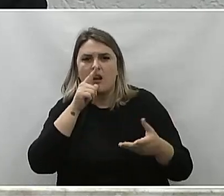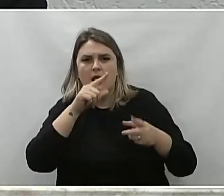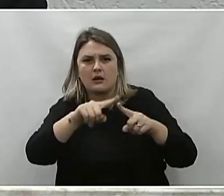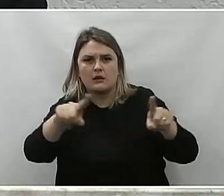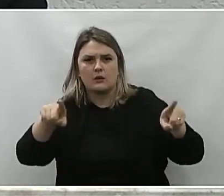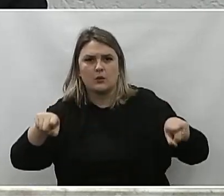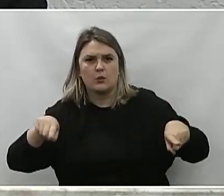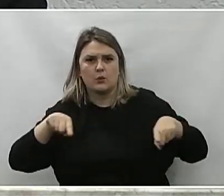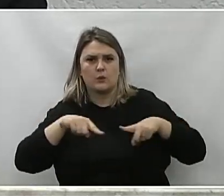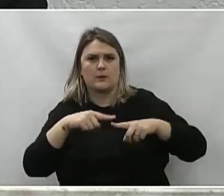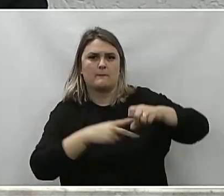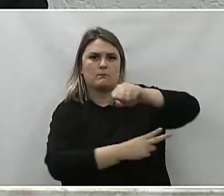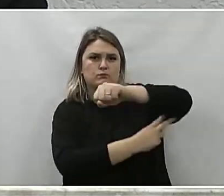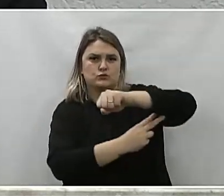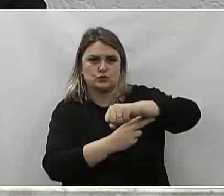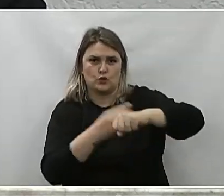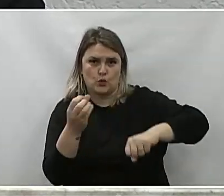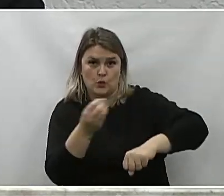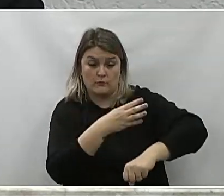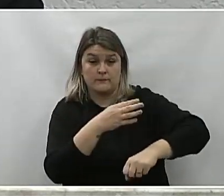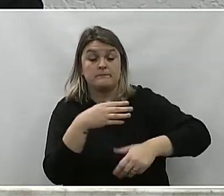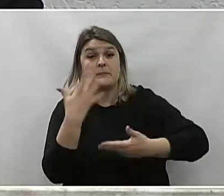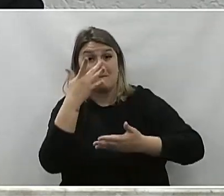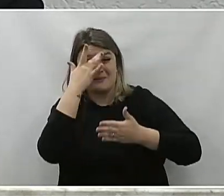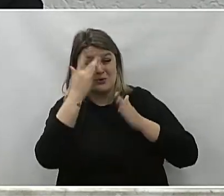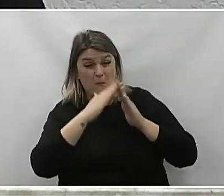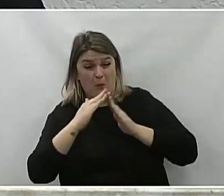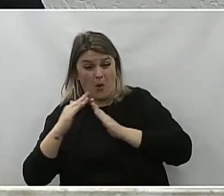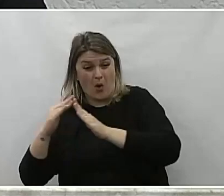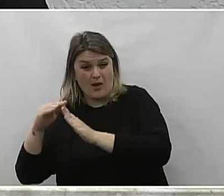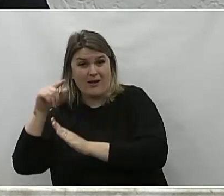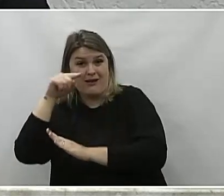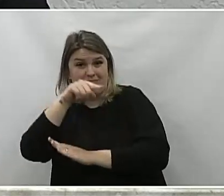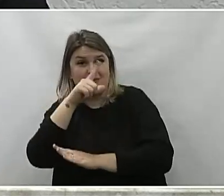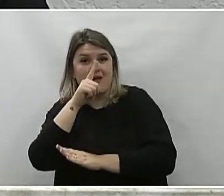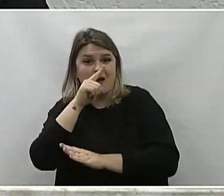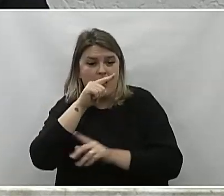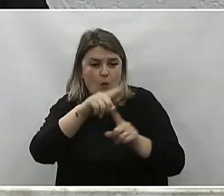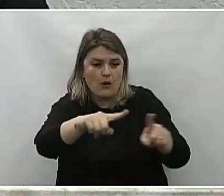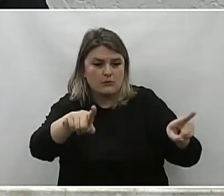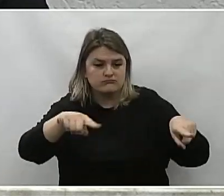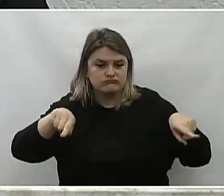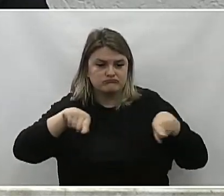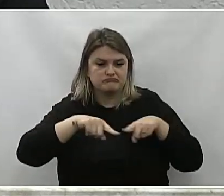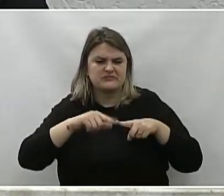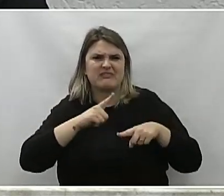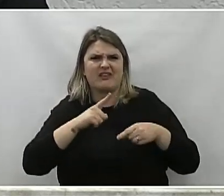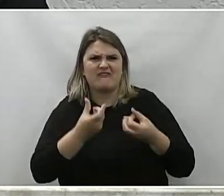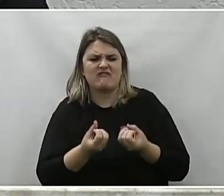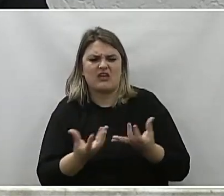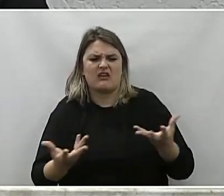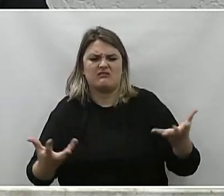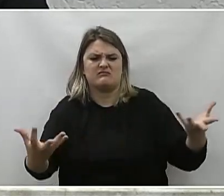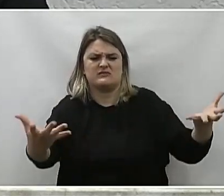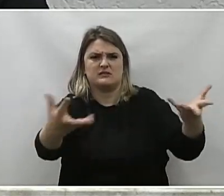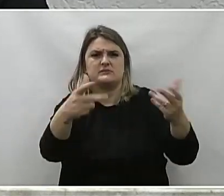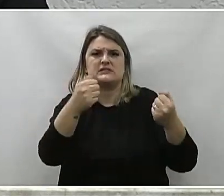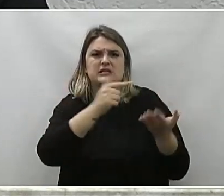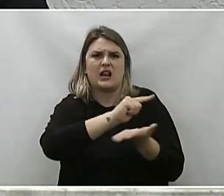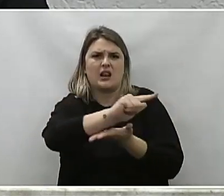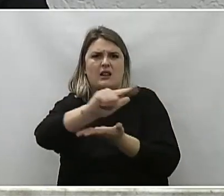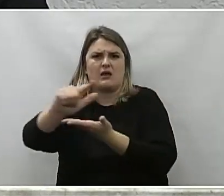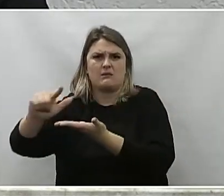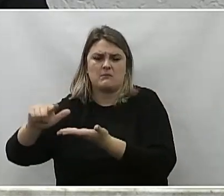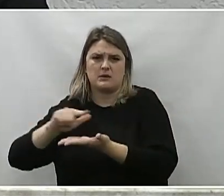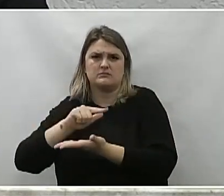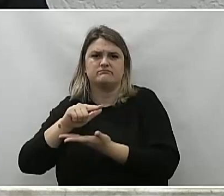Ponte Nova justificativa muitos moradores reclamam que a lagoa encontra-se tomada por uma vegetação densa não é